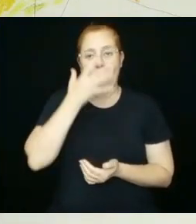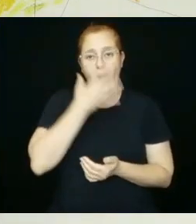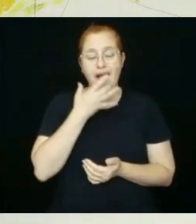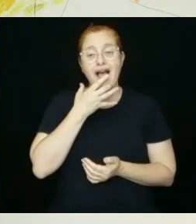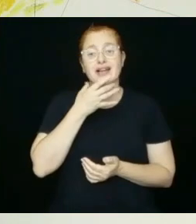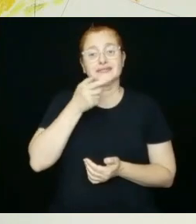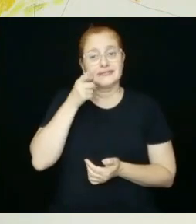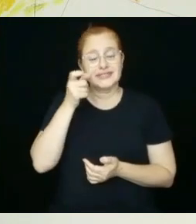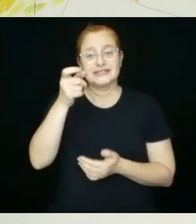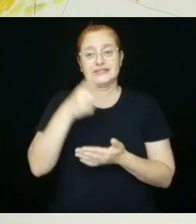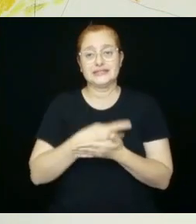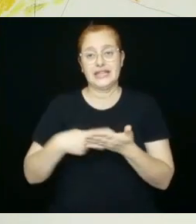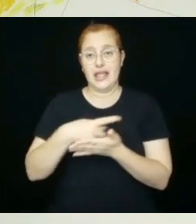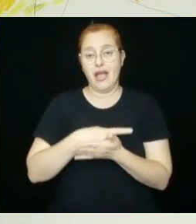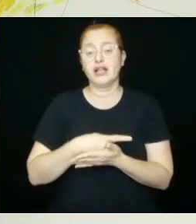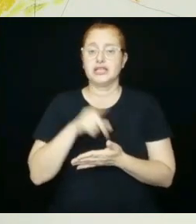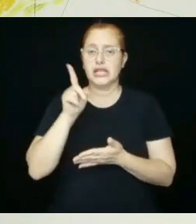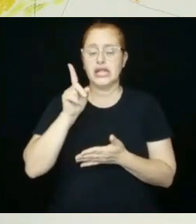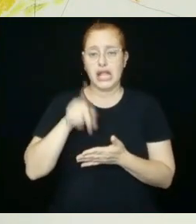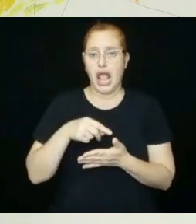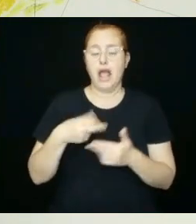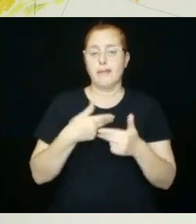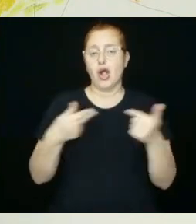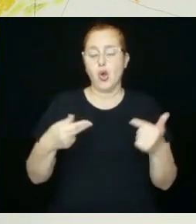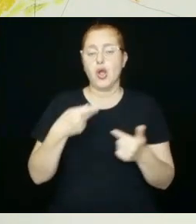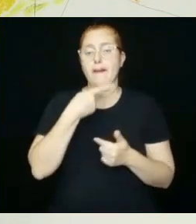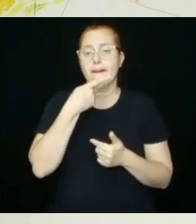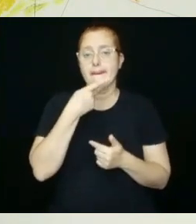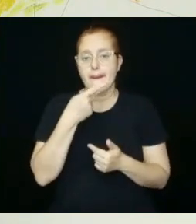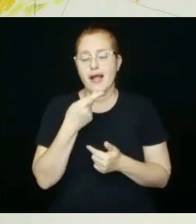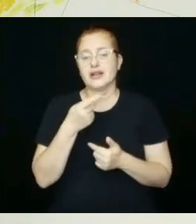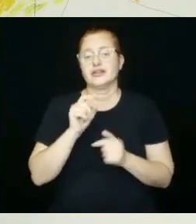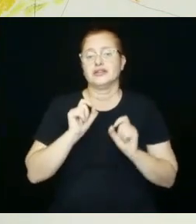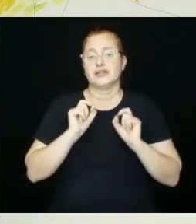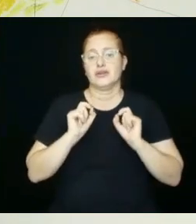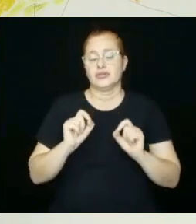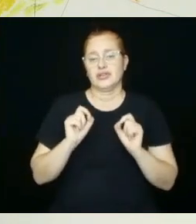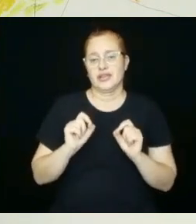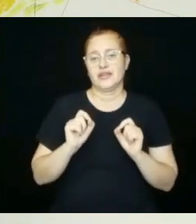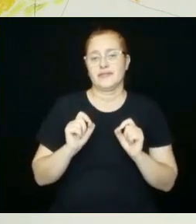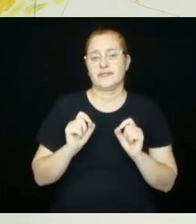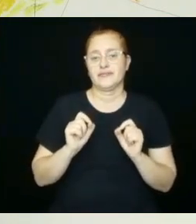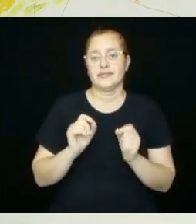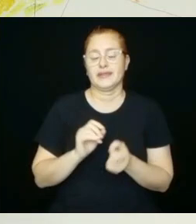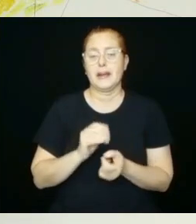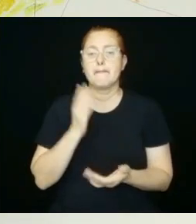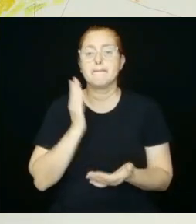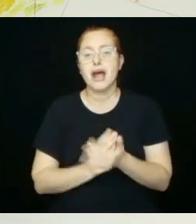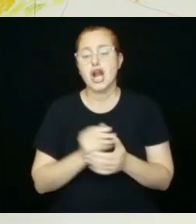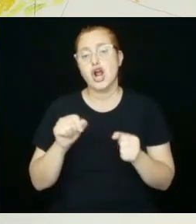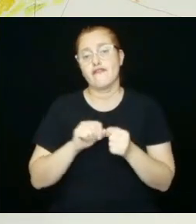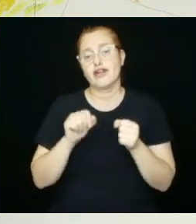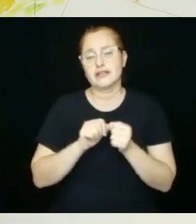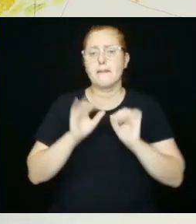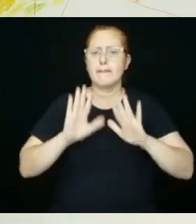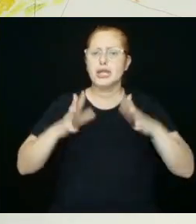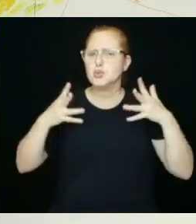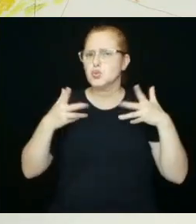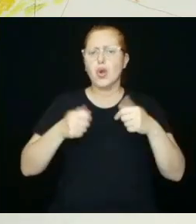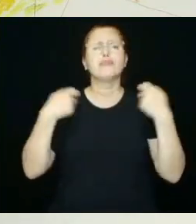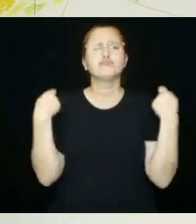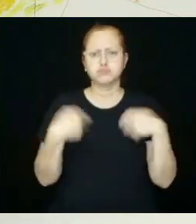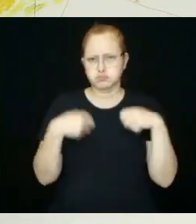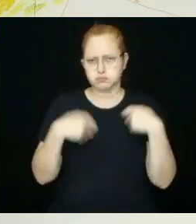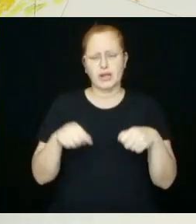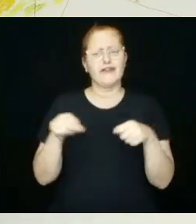acho interessante no desenho é que é uma coisa que muita gente diz que deixou de fazer, mas é uma coisa que todo mundo é capaz de fazer,